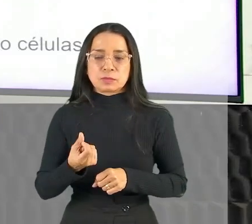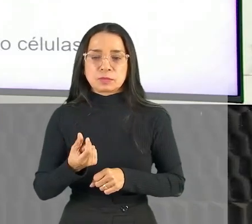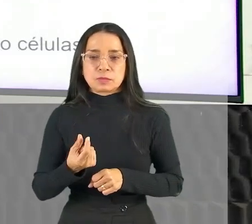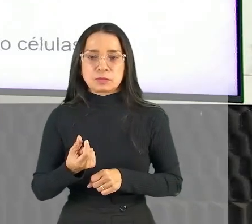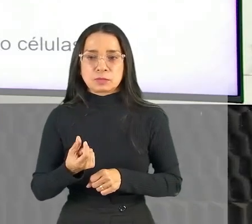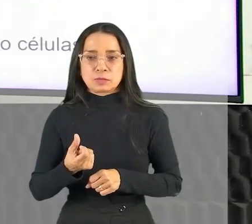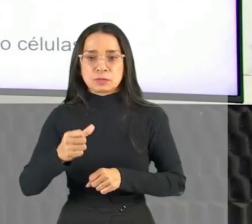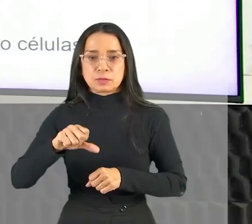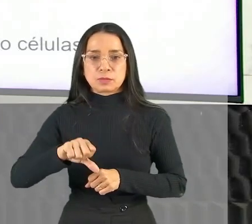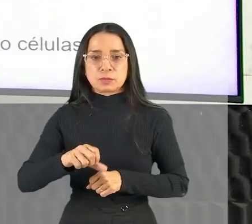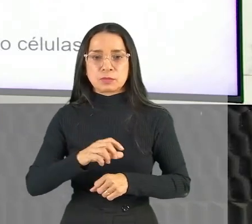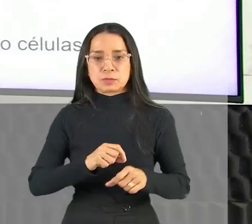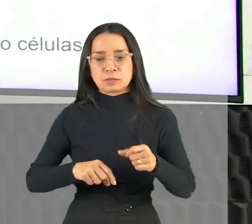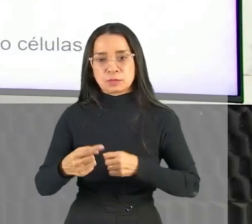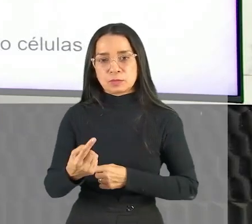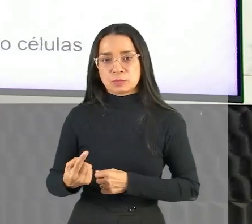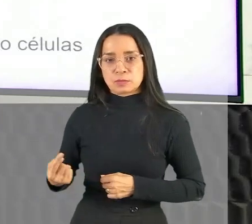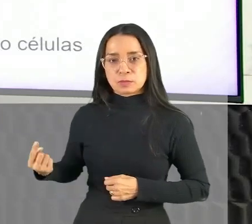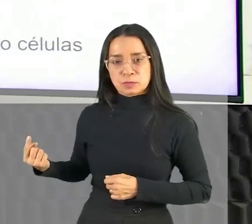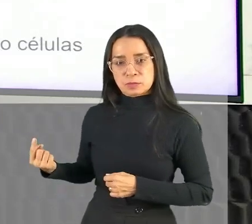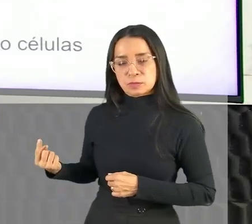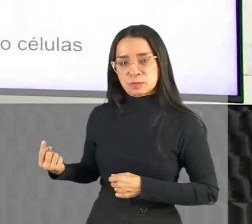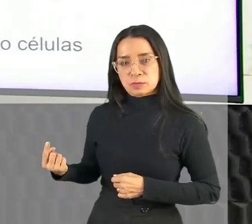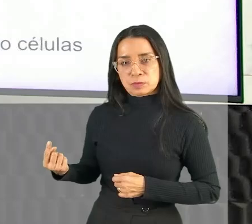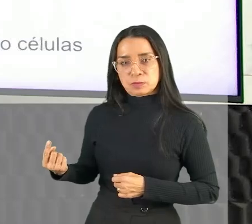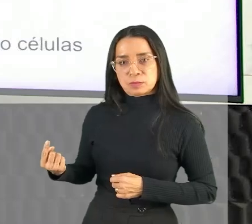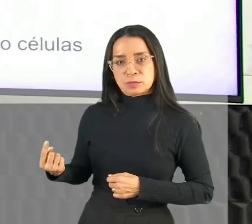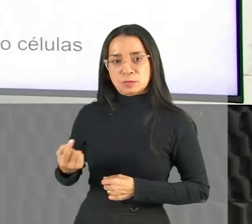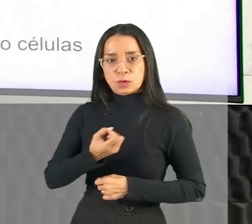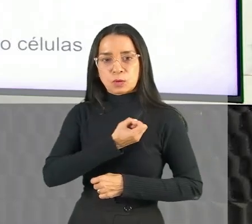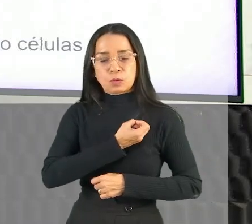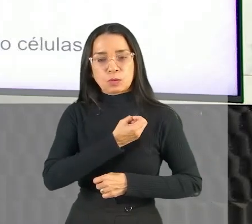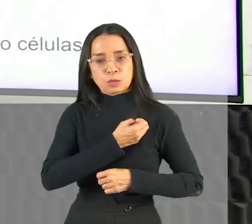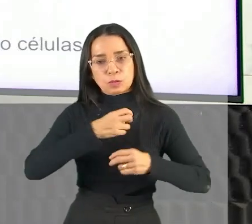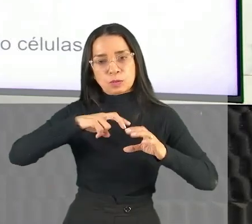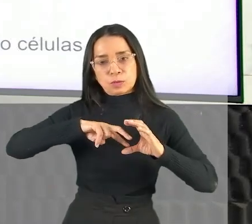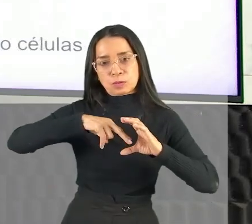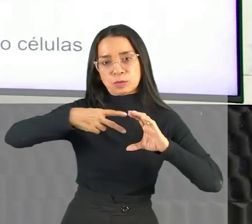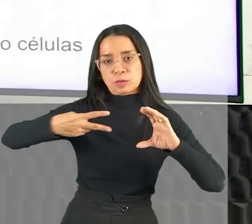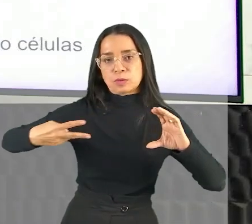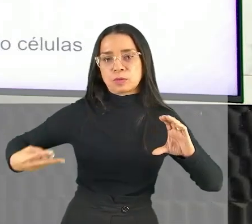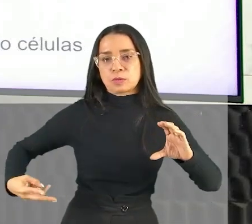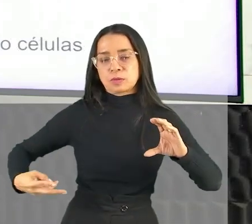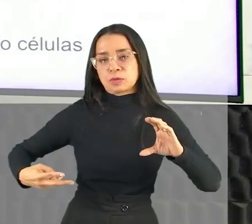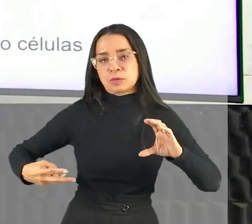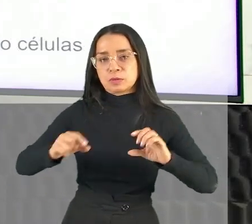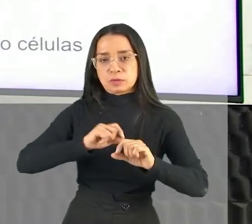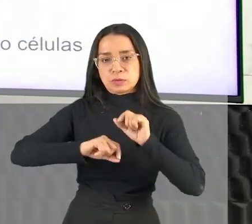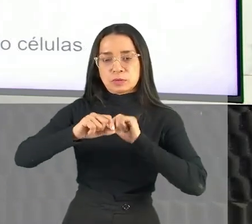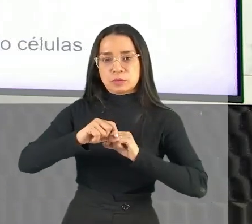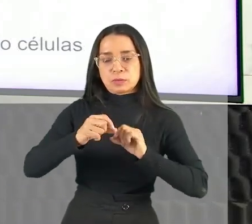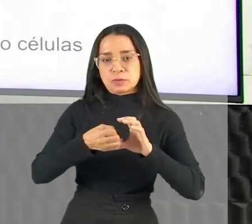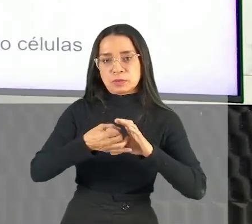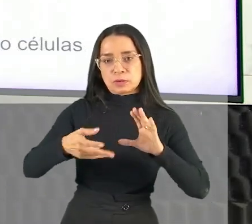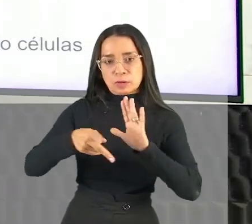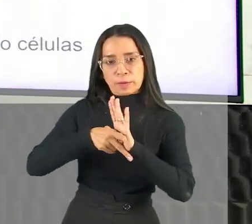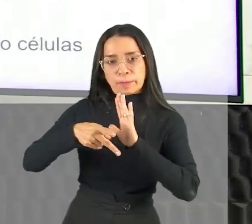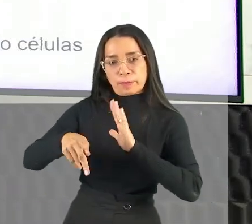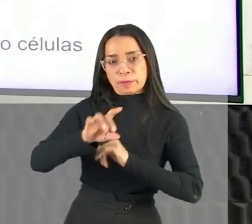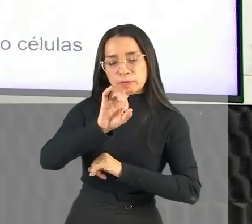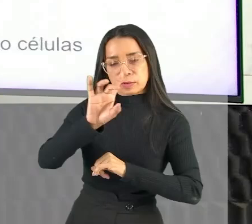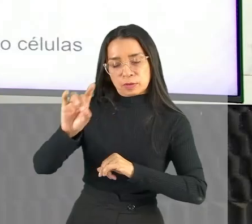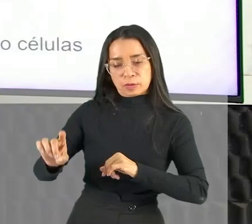2018. Do ponto de vista genético, o número de cromossomos é uma característica marcante de cada espécie.